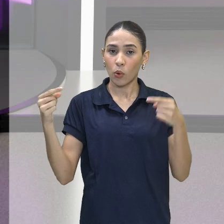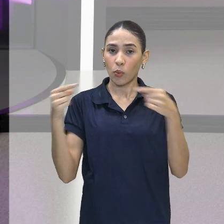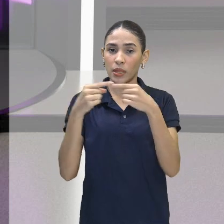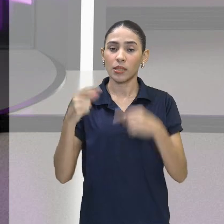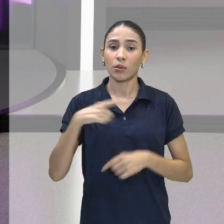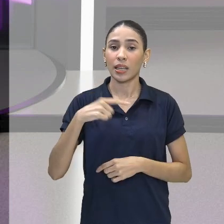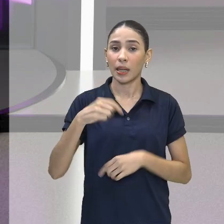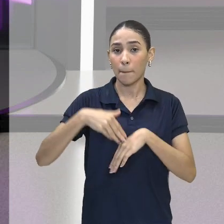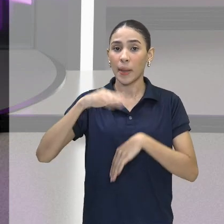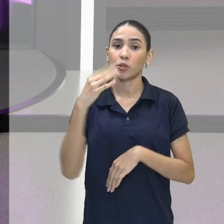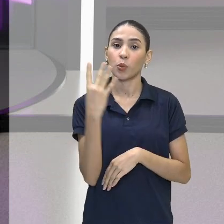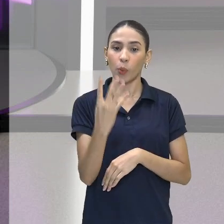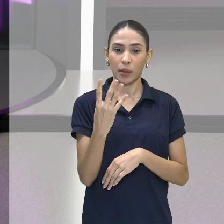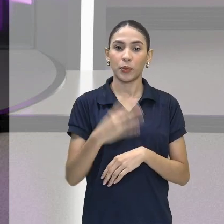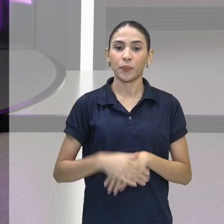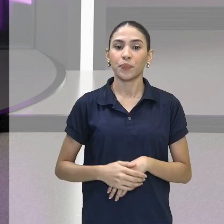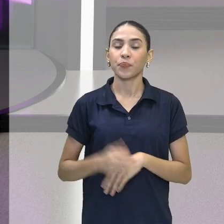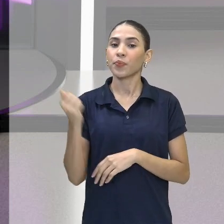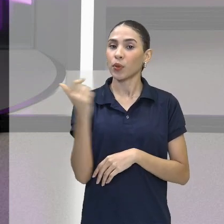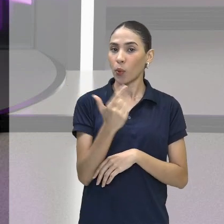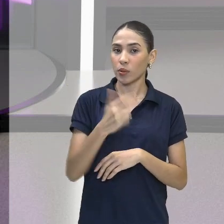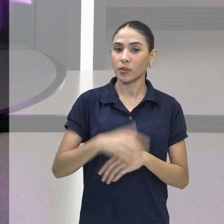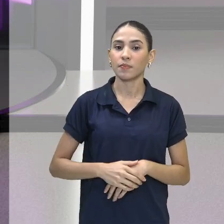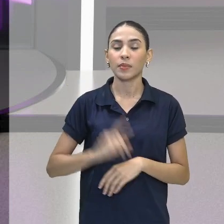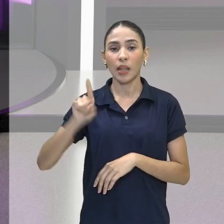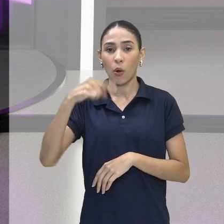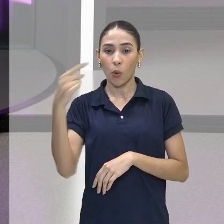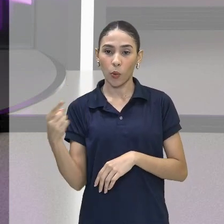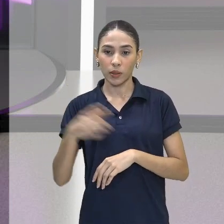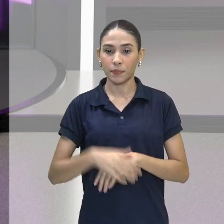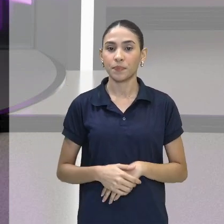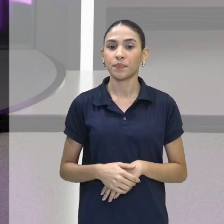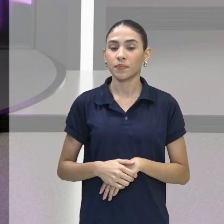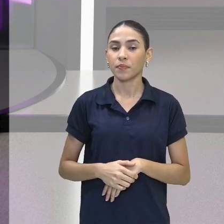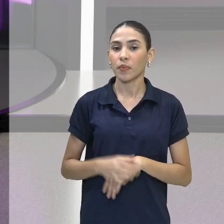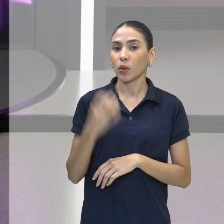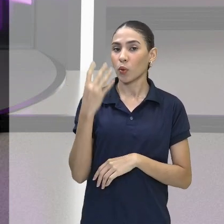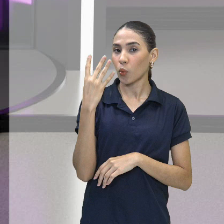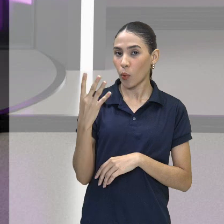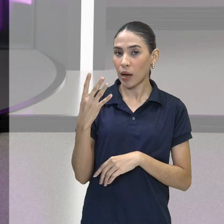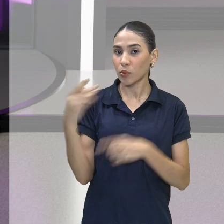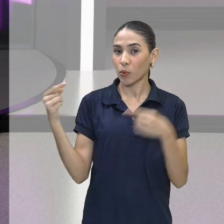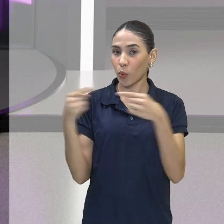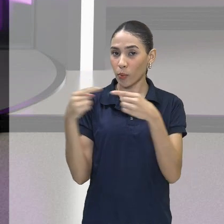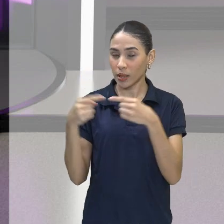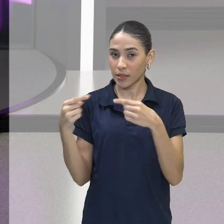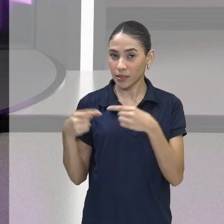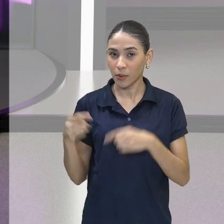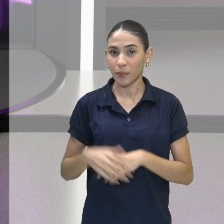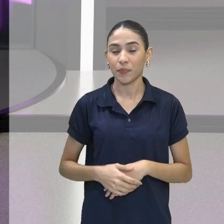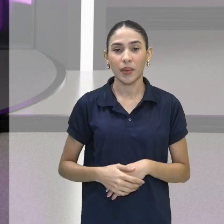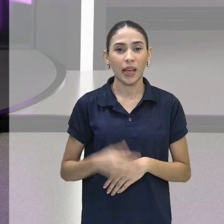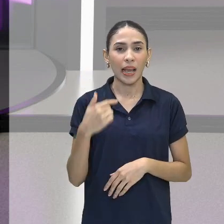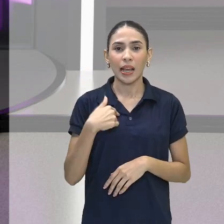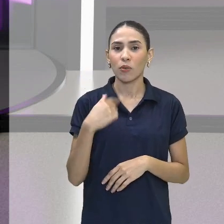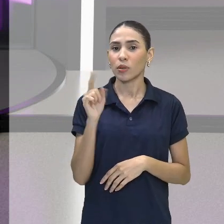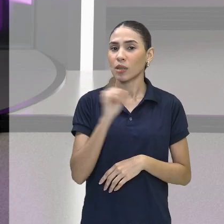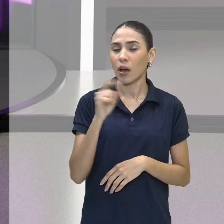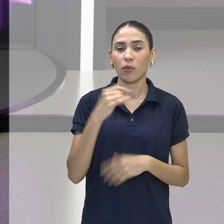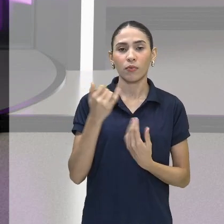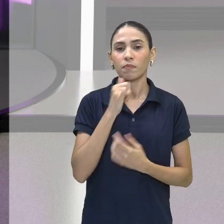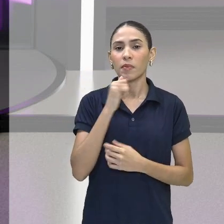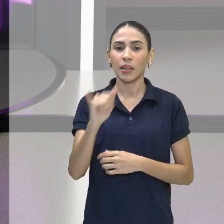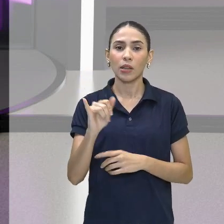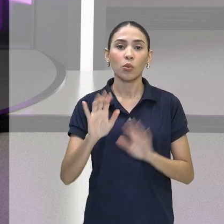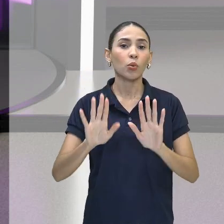4, 12. E na última combinação, temos mais 4 combinações possíveis. Eu não estou dizendo qual que vai